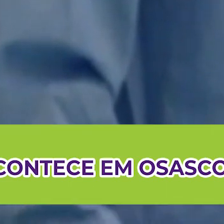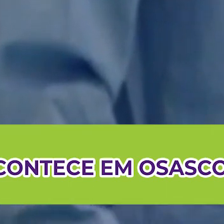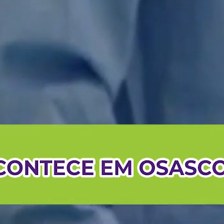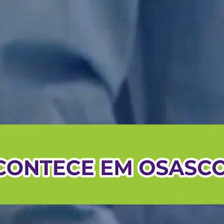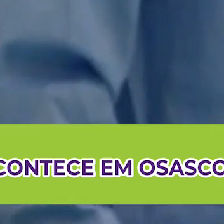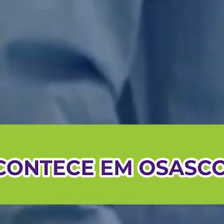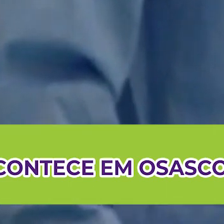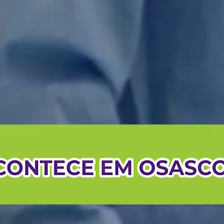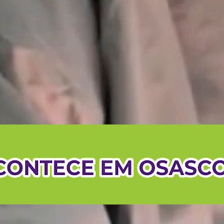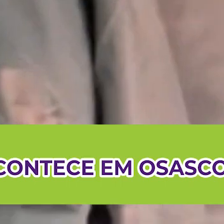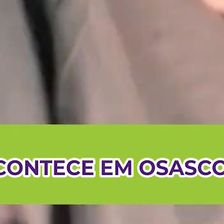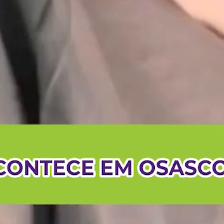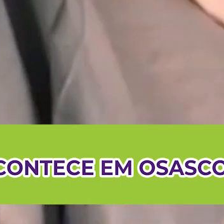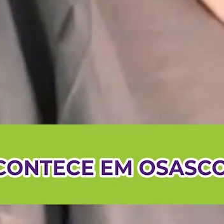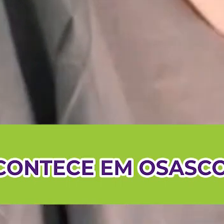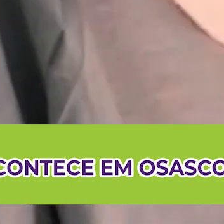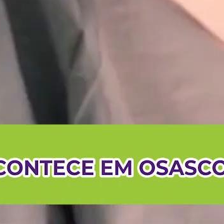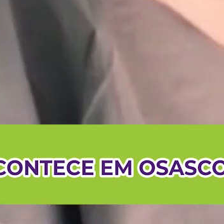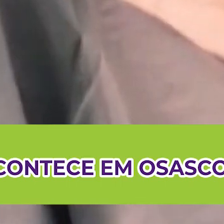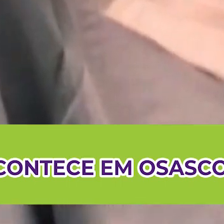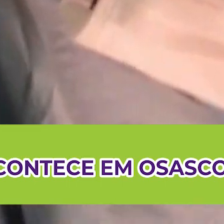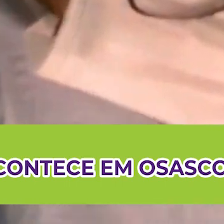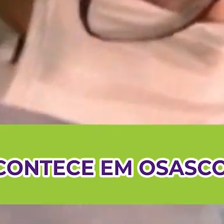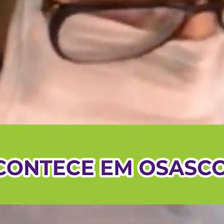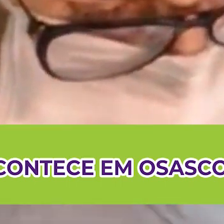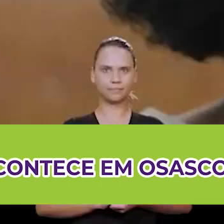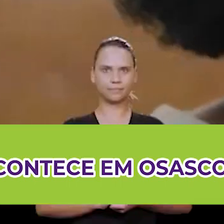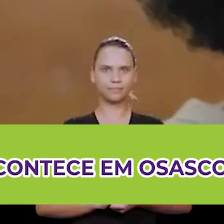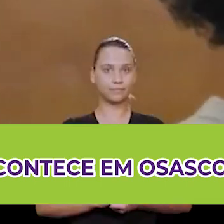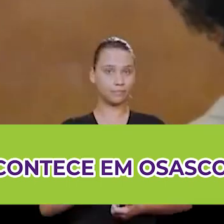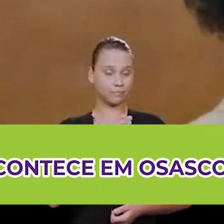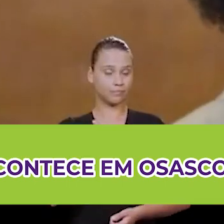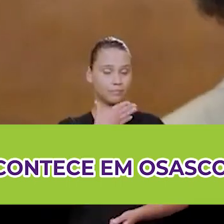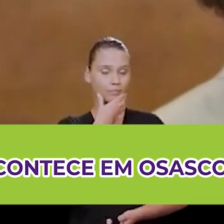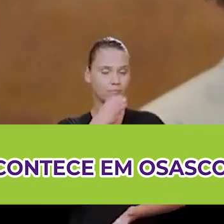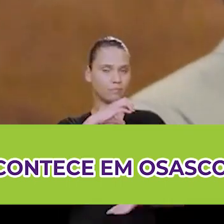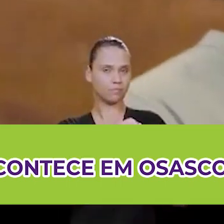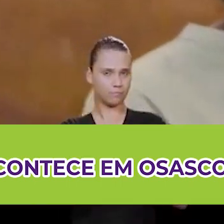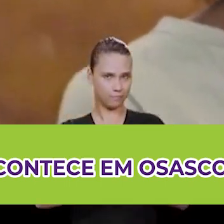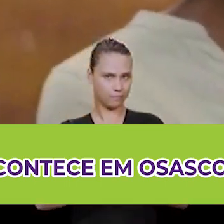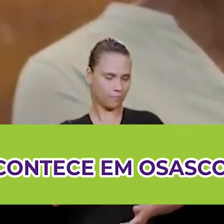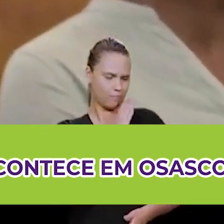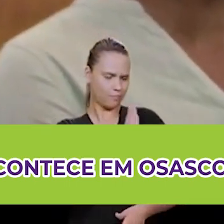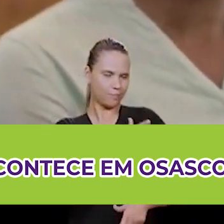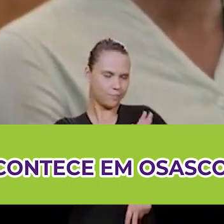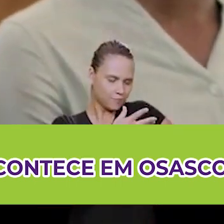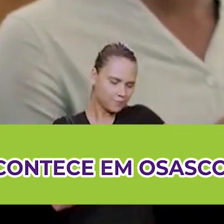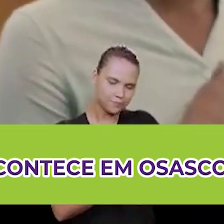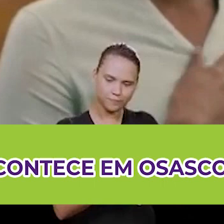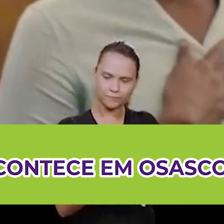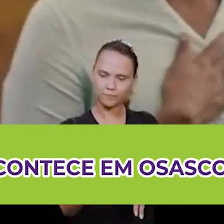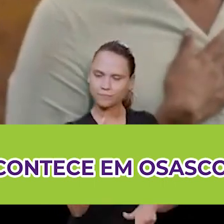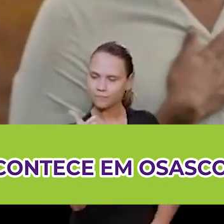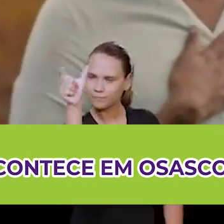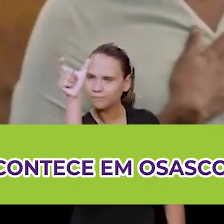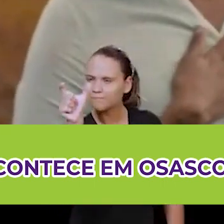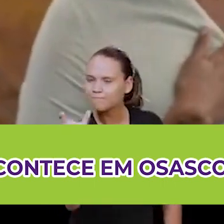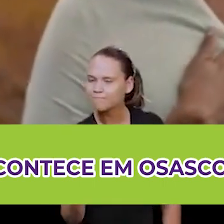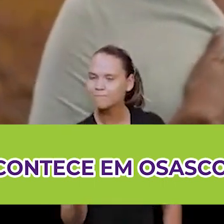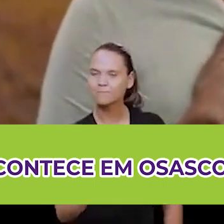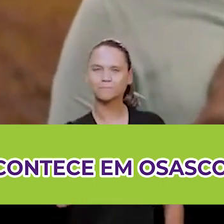Setembro verde para estimular a doação e conscientizar sobre o assunto meu marido vive com seu coração